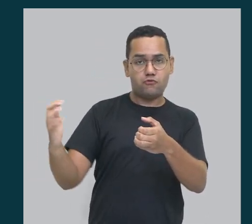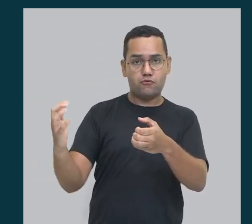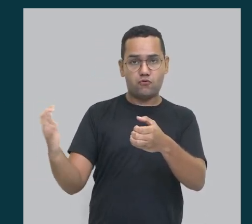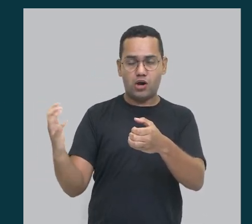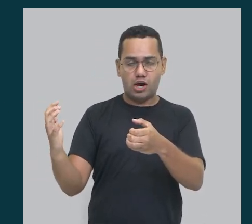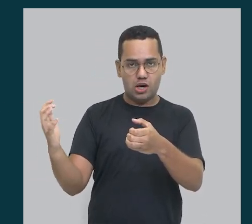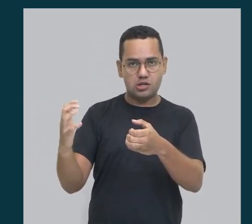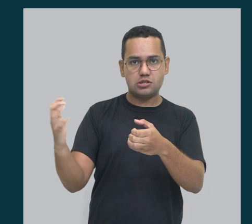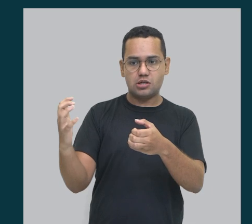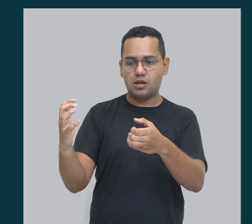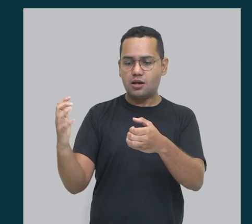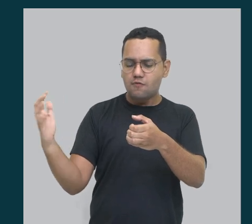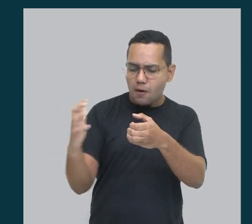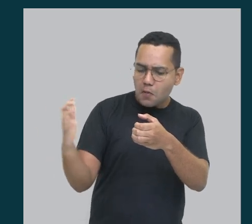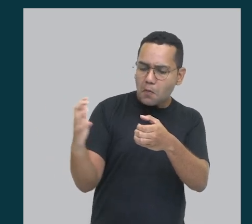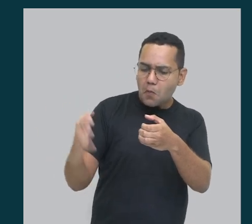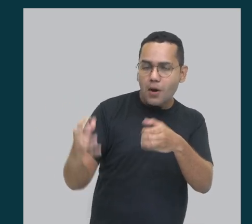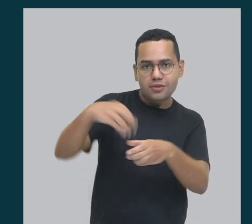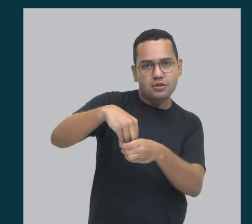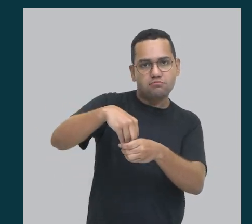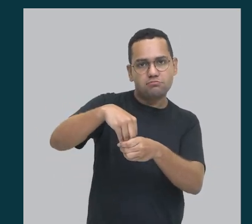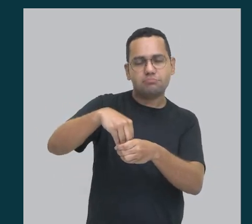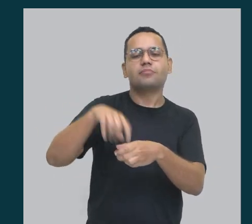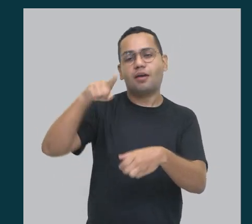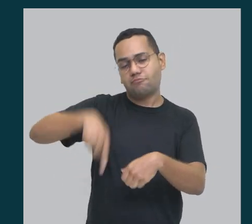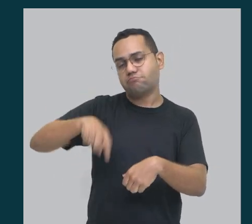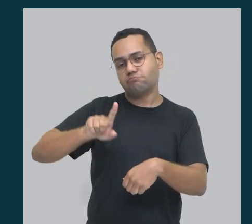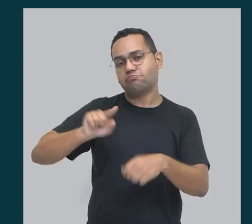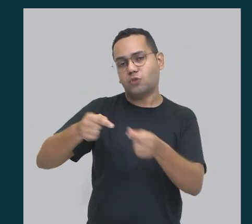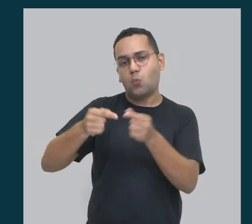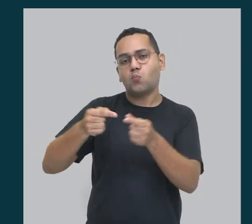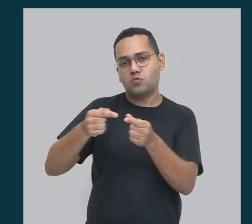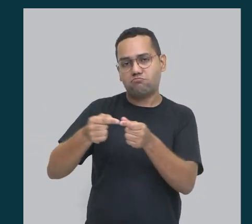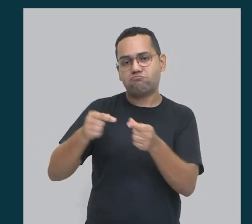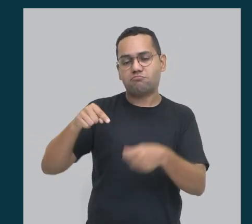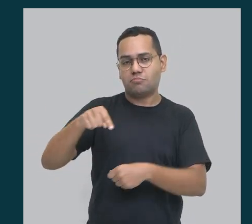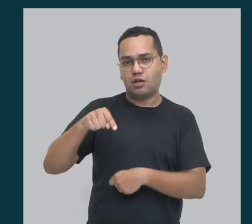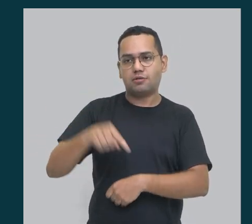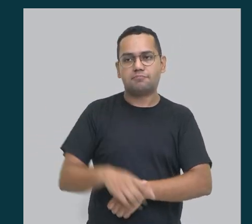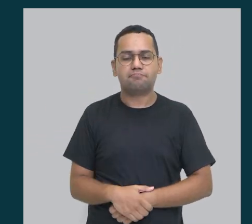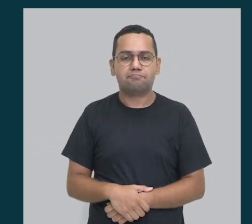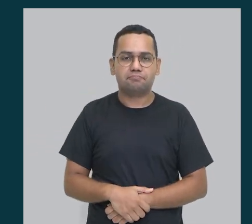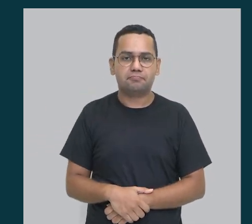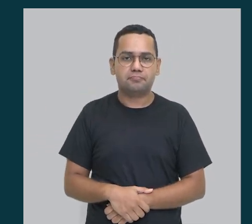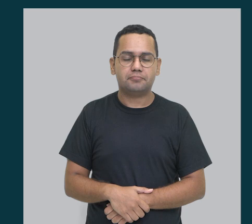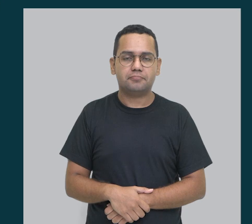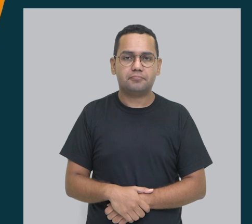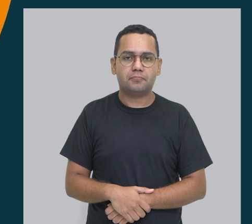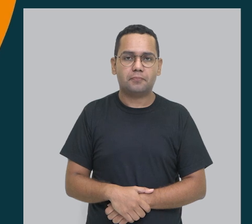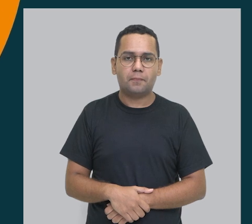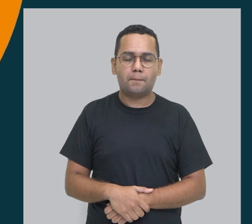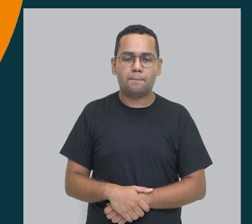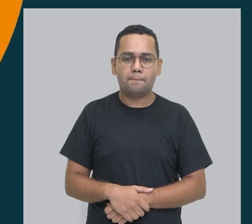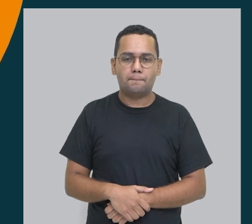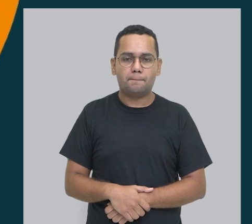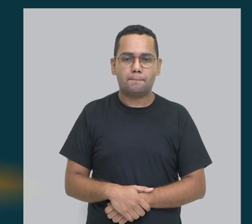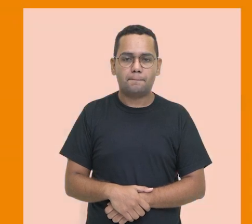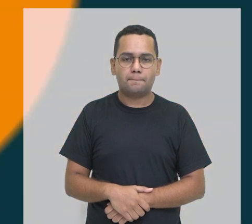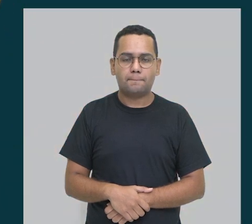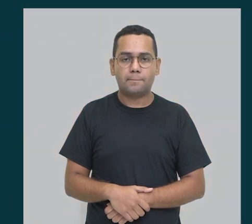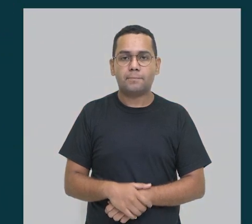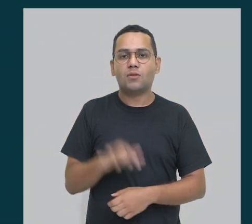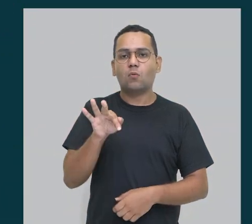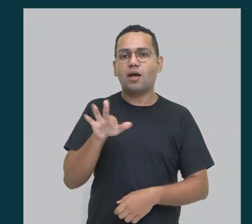estrela empurrando no lado de dentro. E, de fato, é isso que acontece no ciclo de vida das estrelas. A